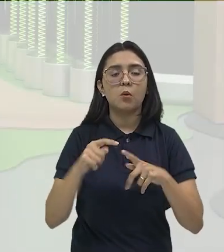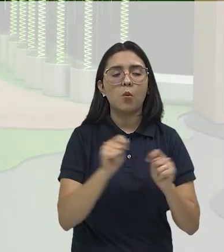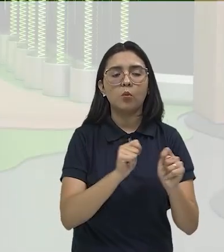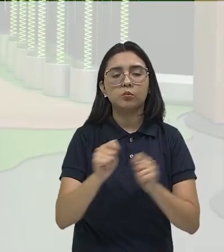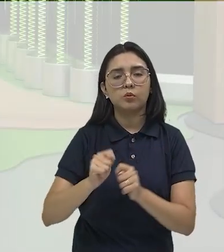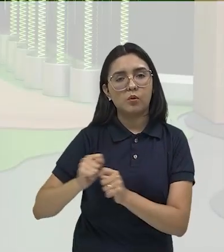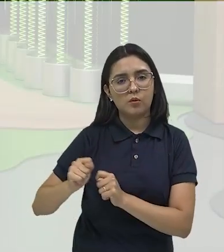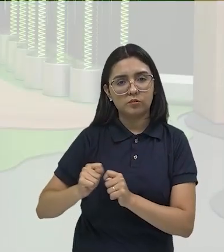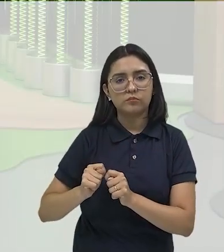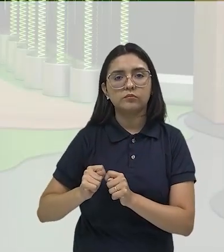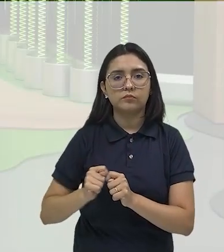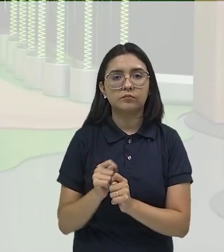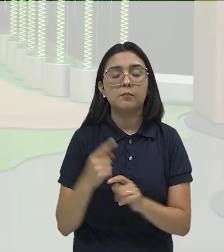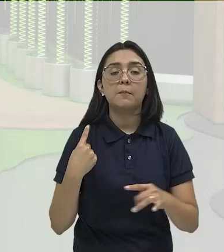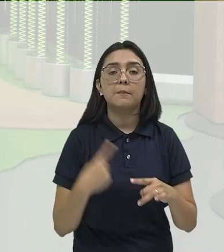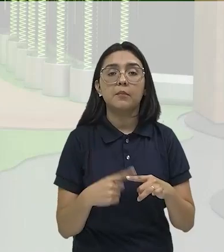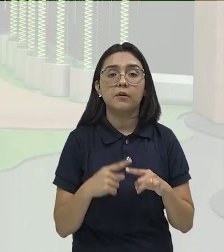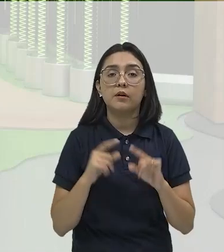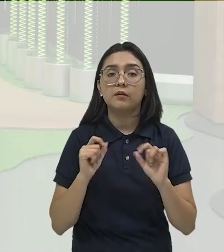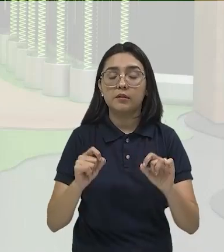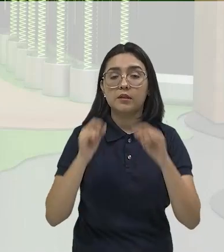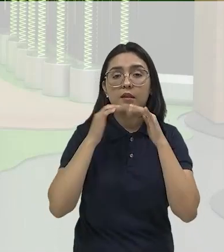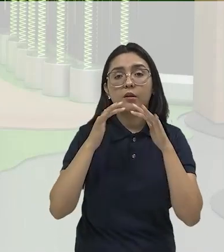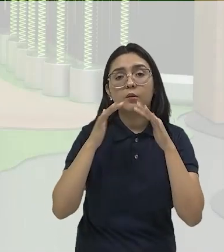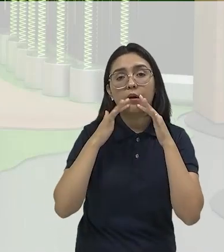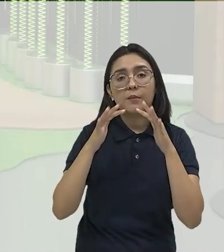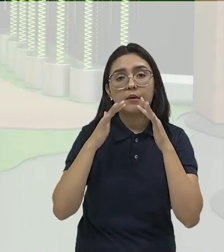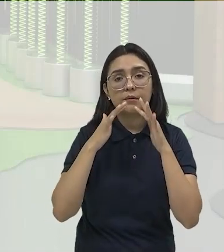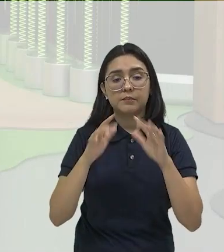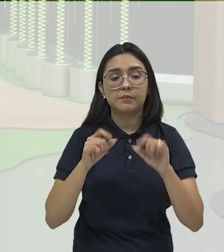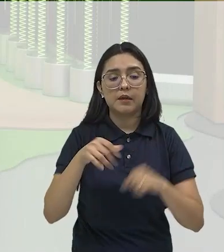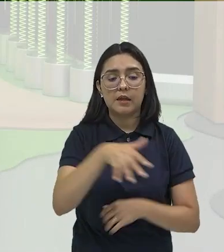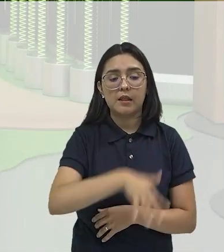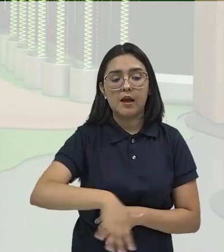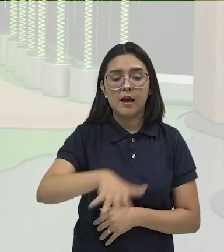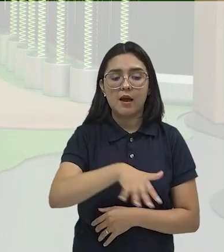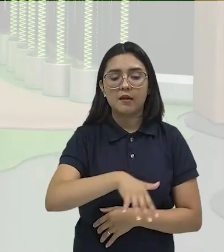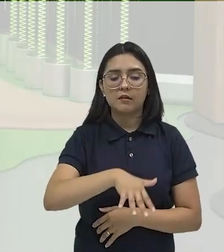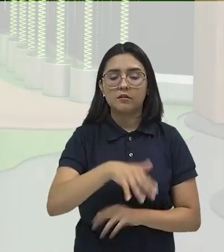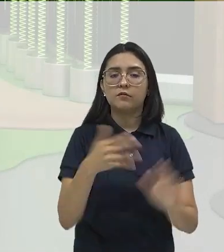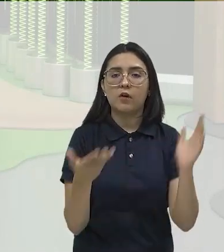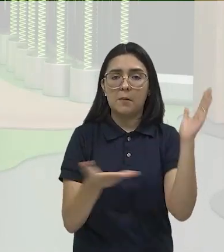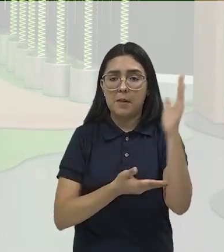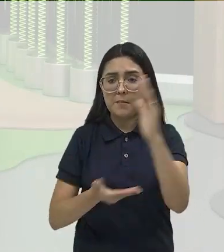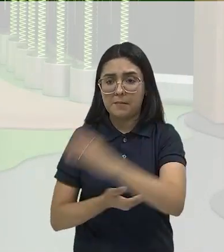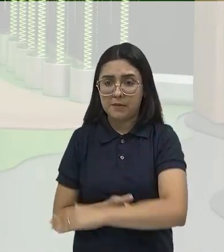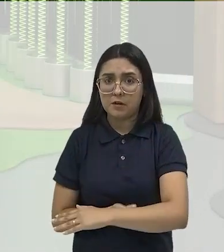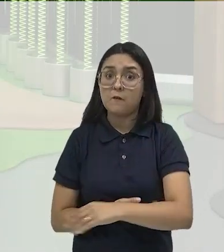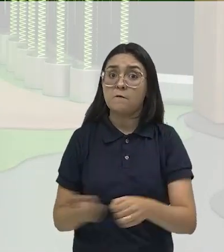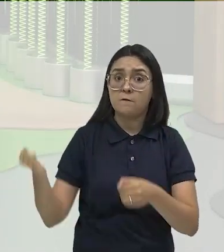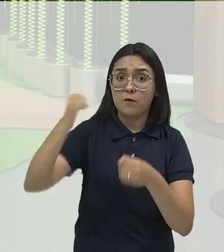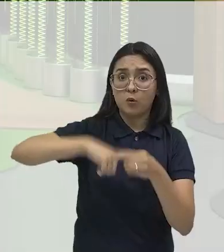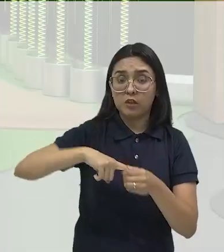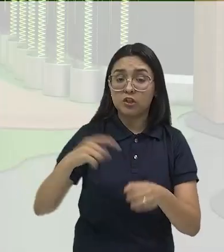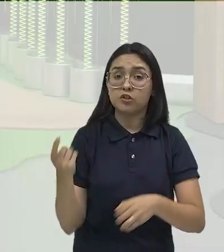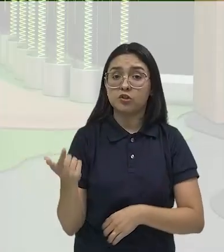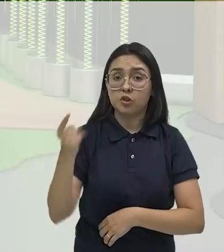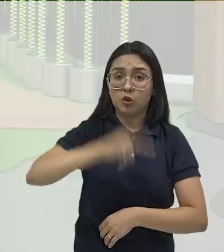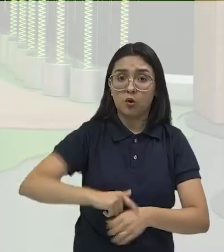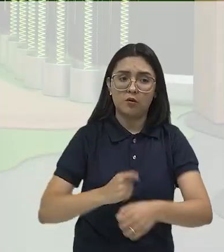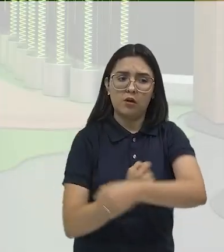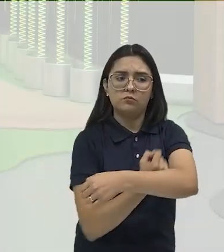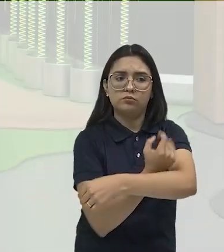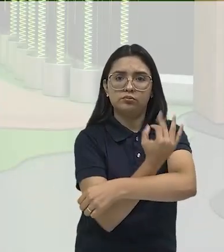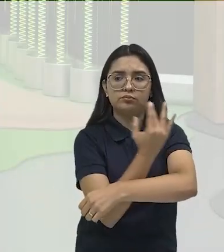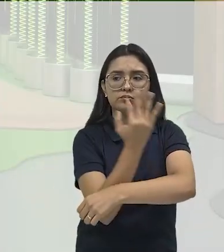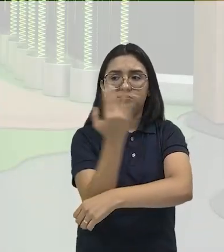controle. Porque naturalmente, para aquela área que foi desmatada voltar a